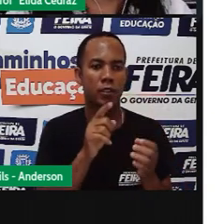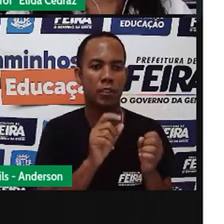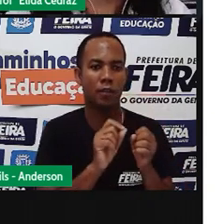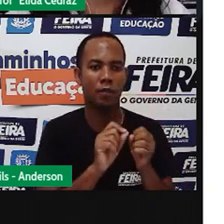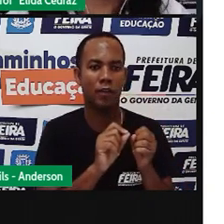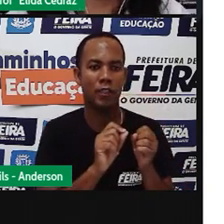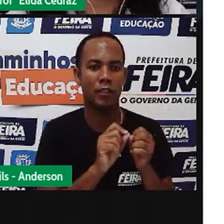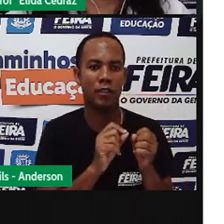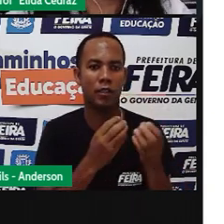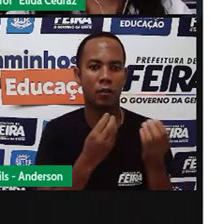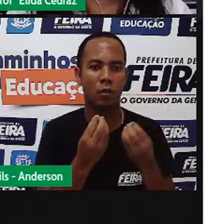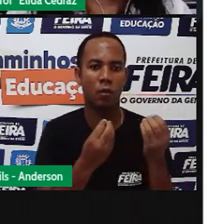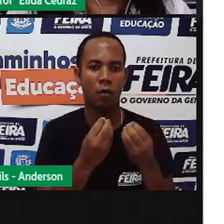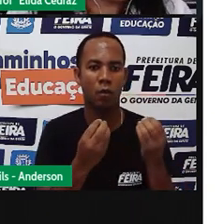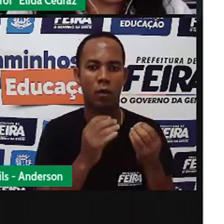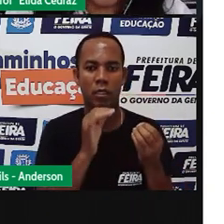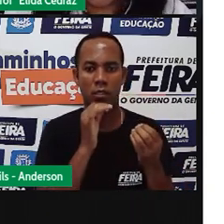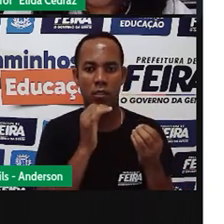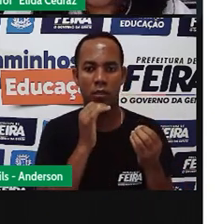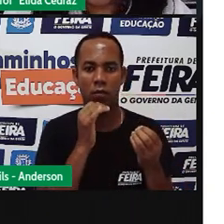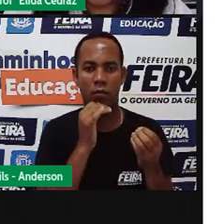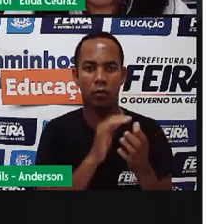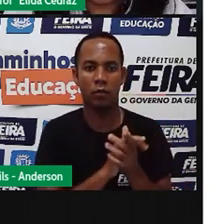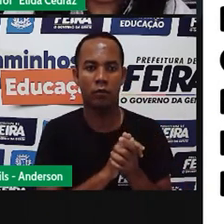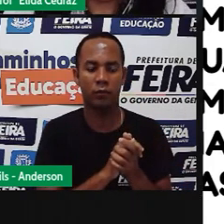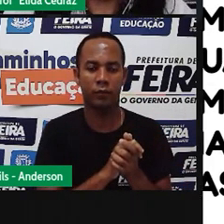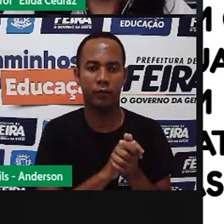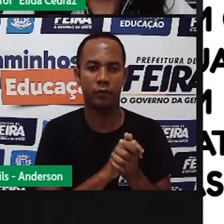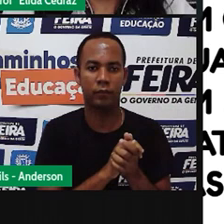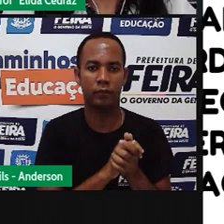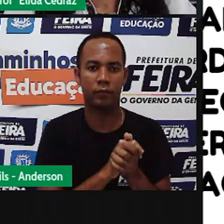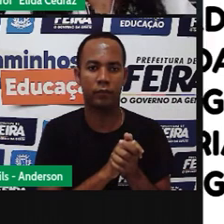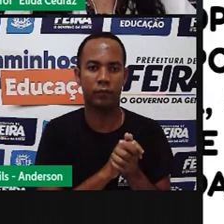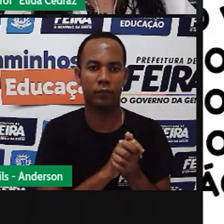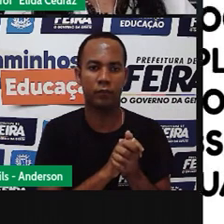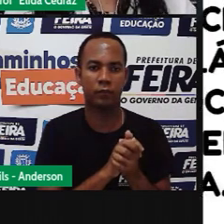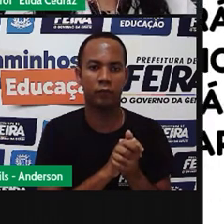a propriedade da impermeabilidade.